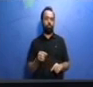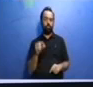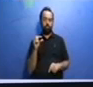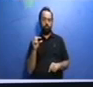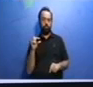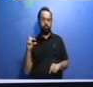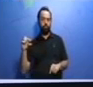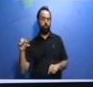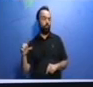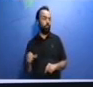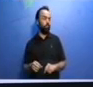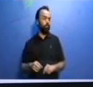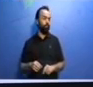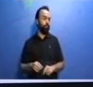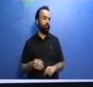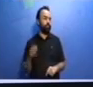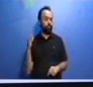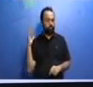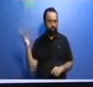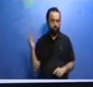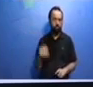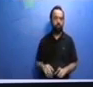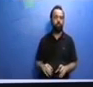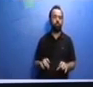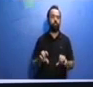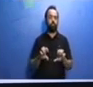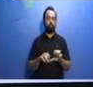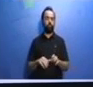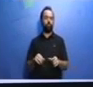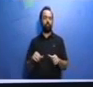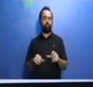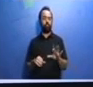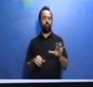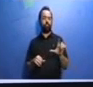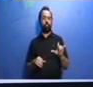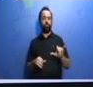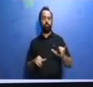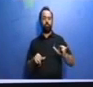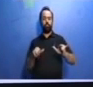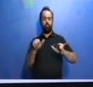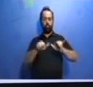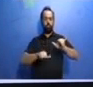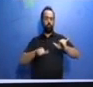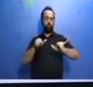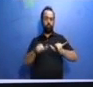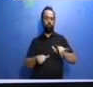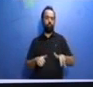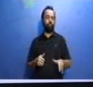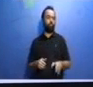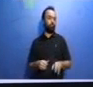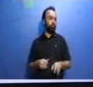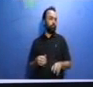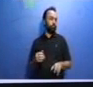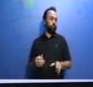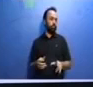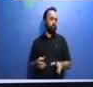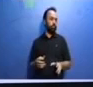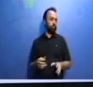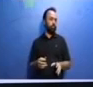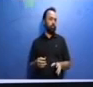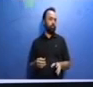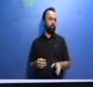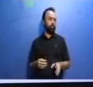bom? Aqui a representação de uma reação química. Então, o número total